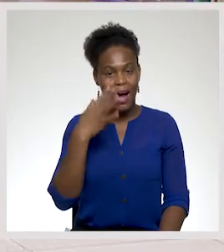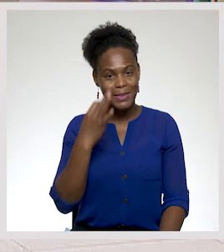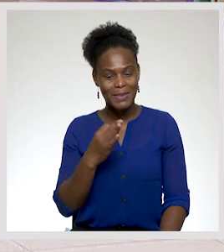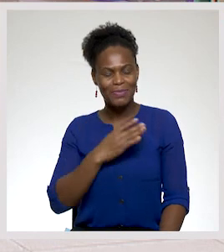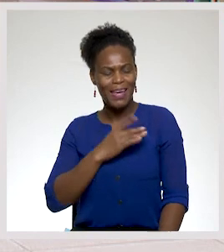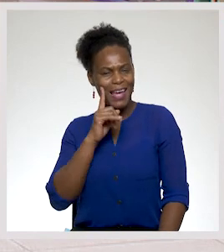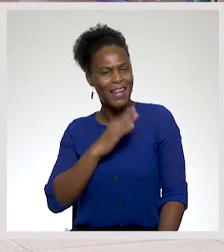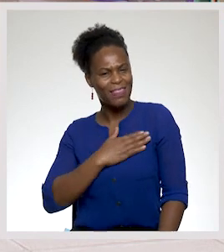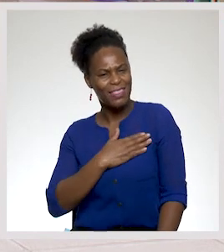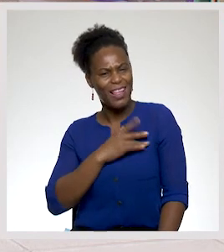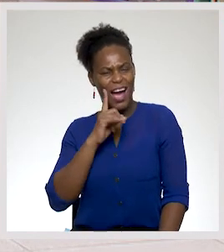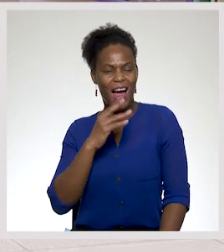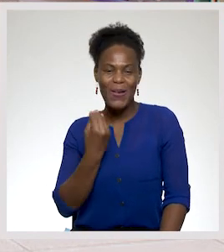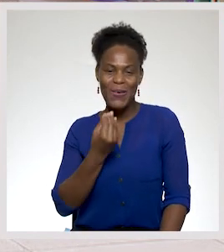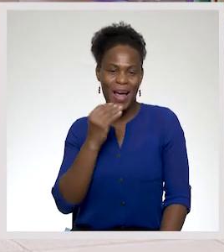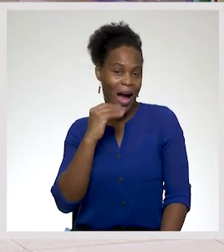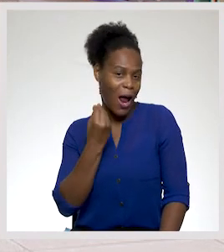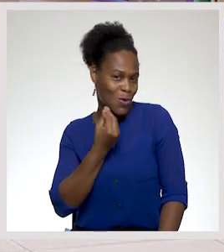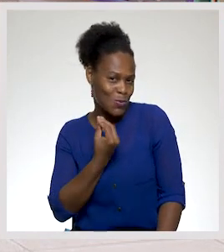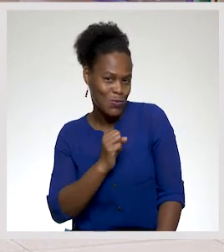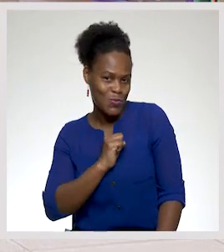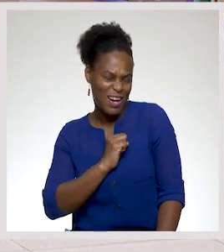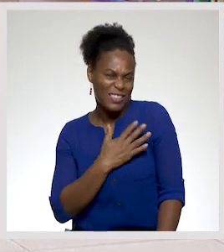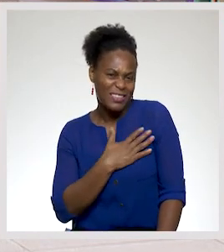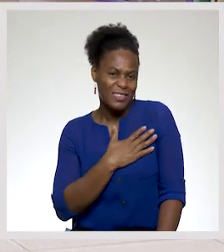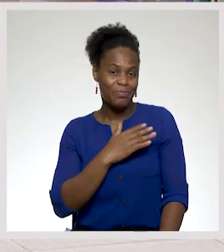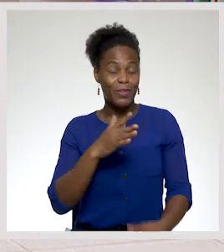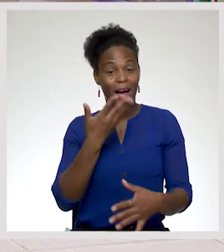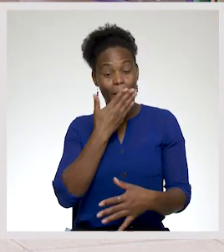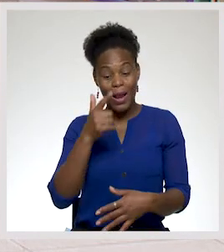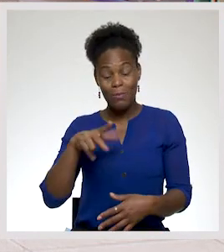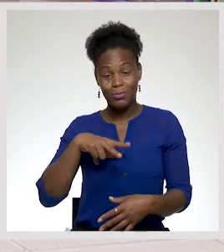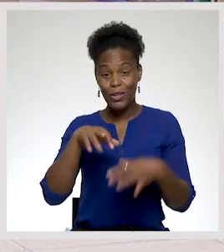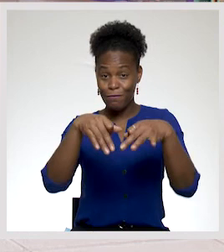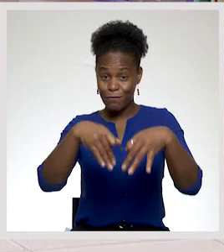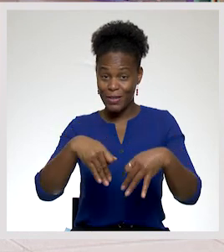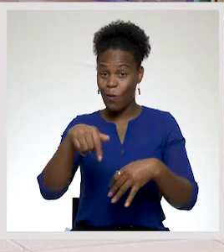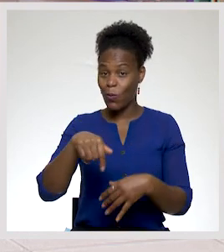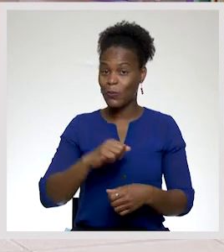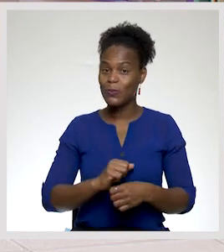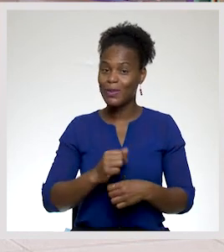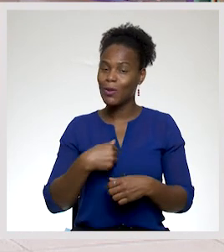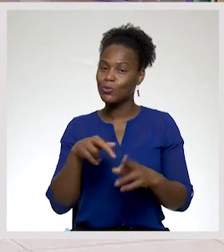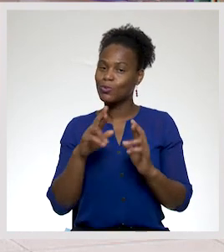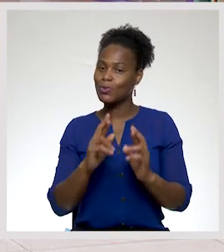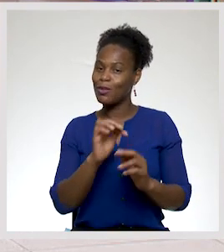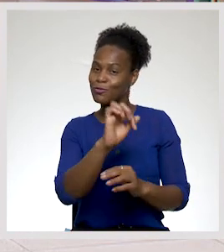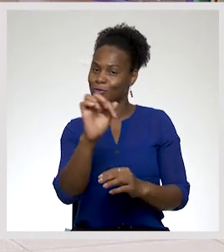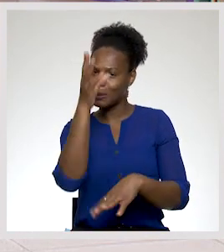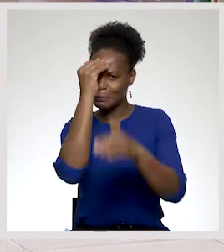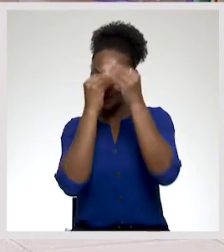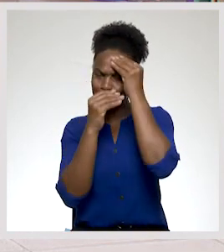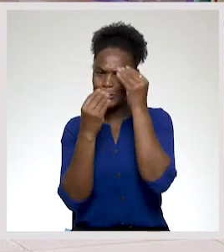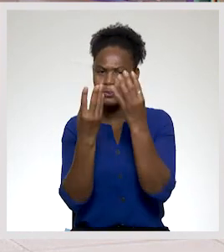E assim, queridas alunas e queridos alunos, terminamos a nossa aula de língua portuguesa de hoje. Espero